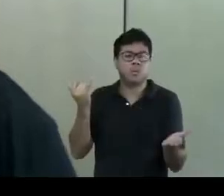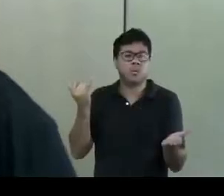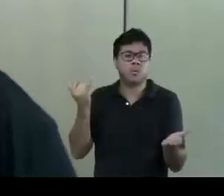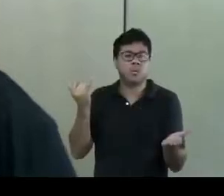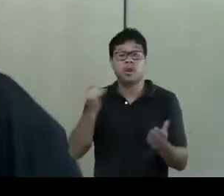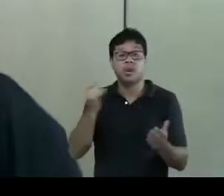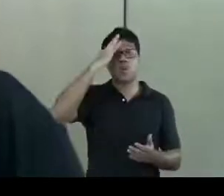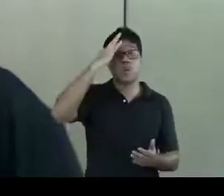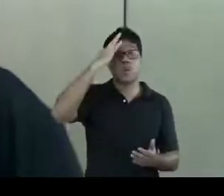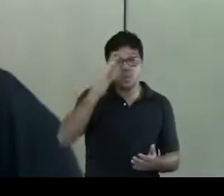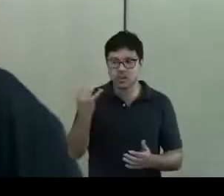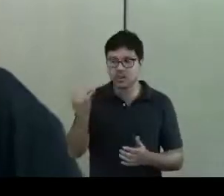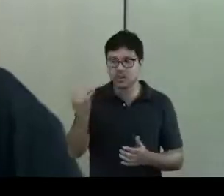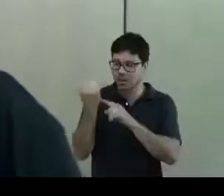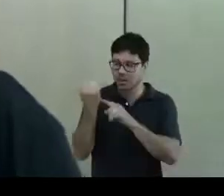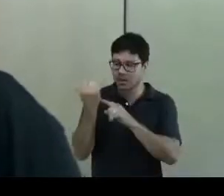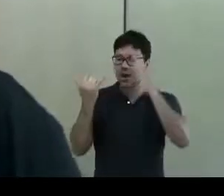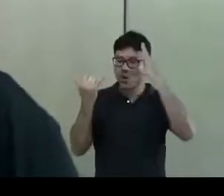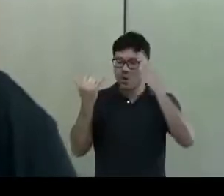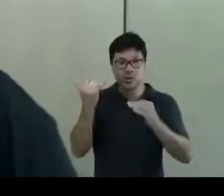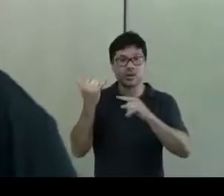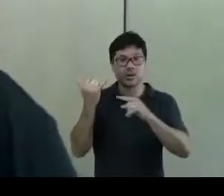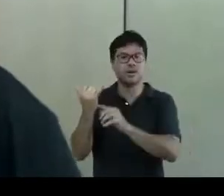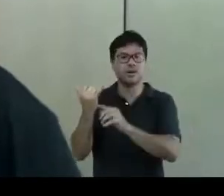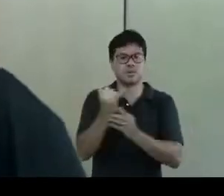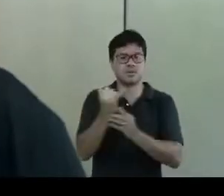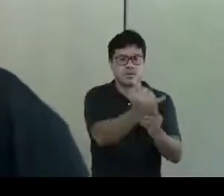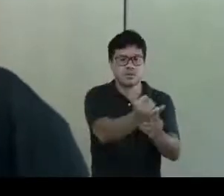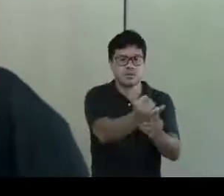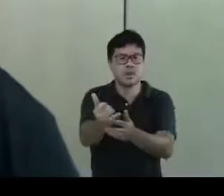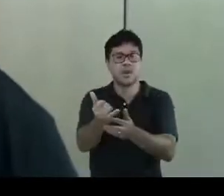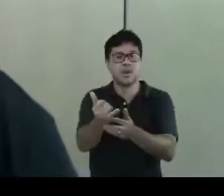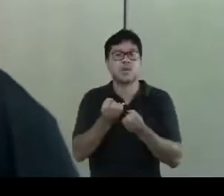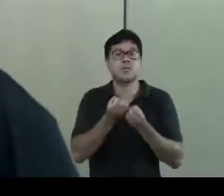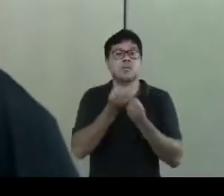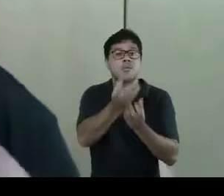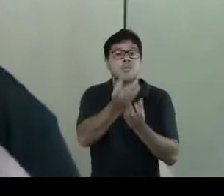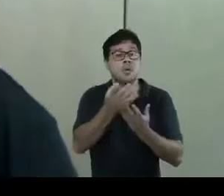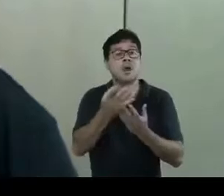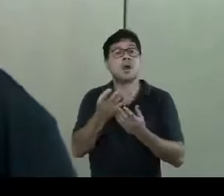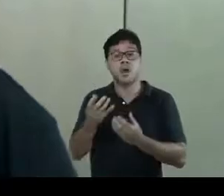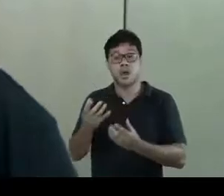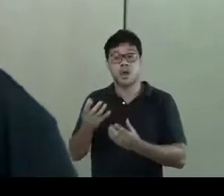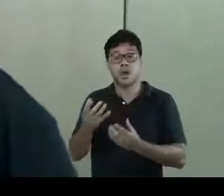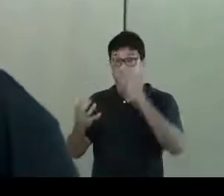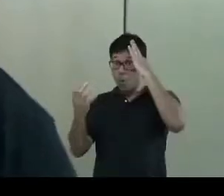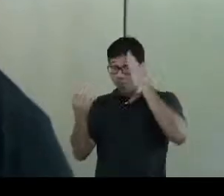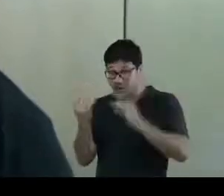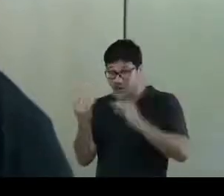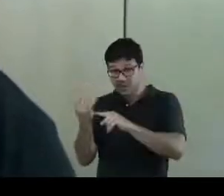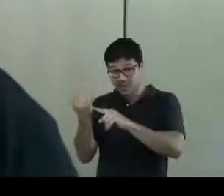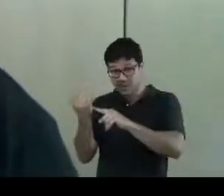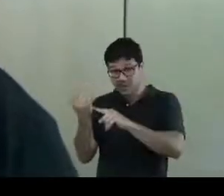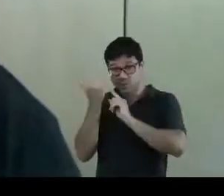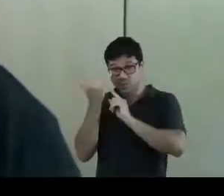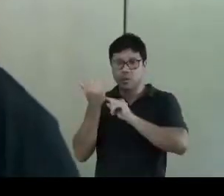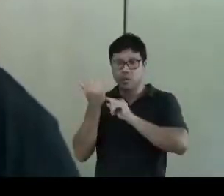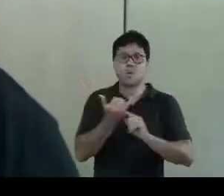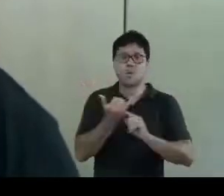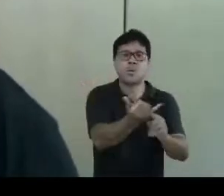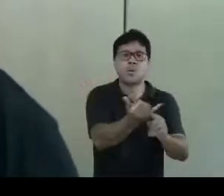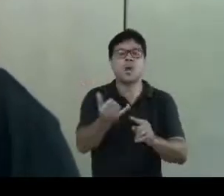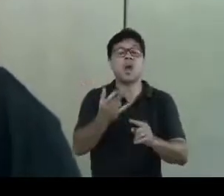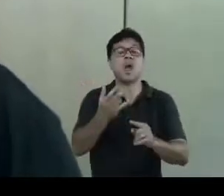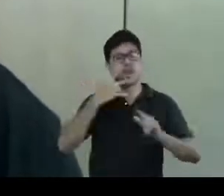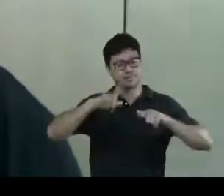seja, compreendê-la, viabilizá-la, né, compreendê-la e viabilizá-la é, de alguma maneira,